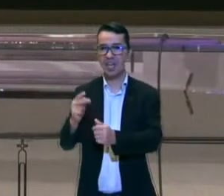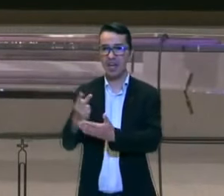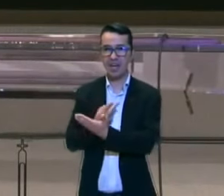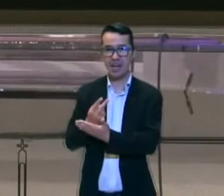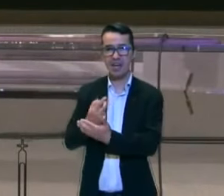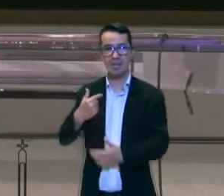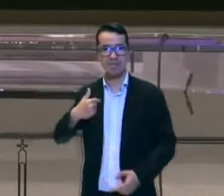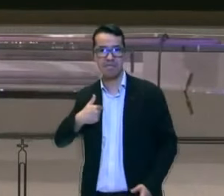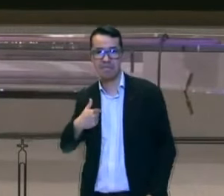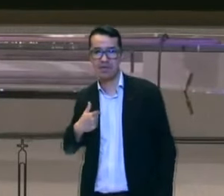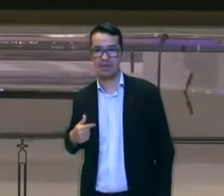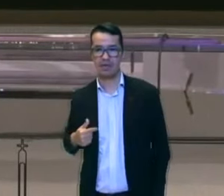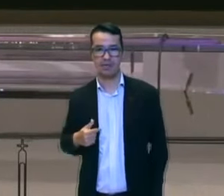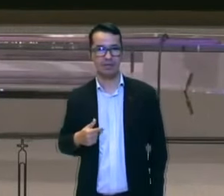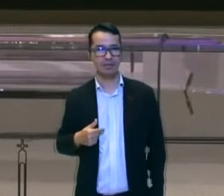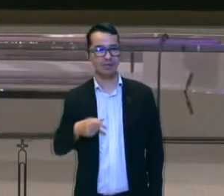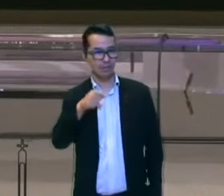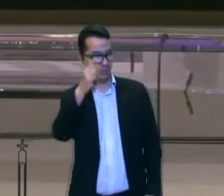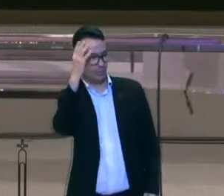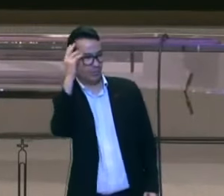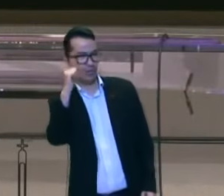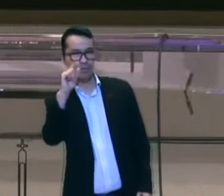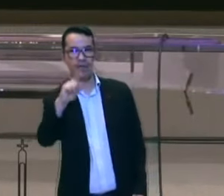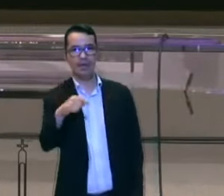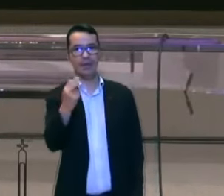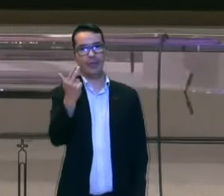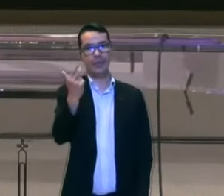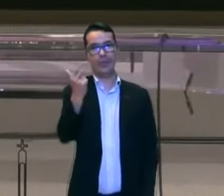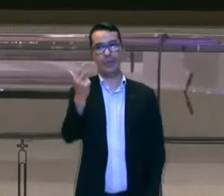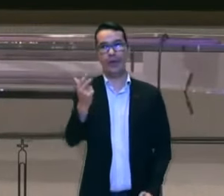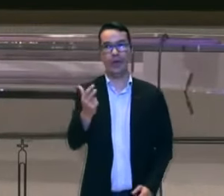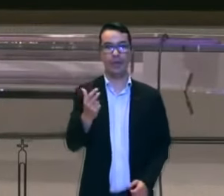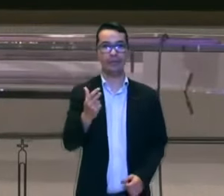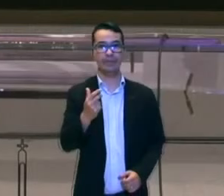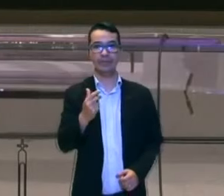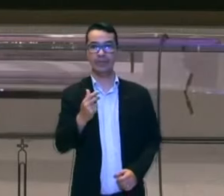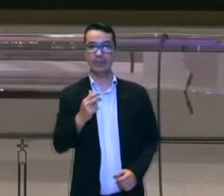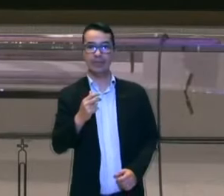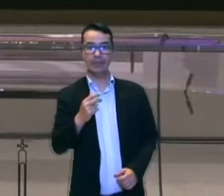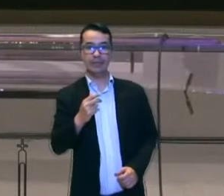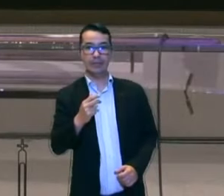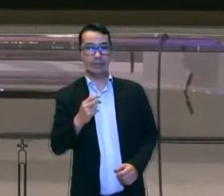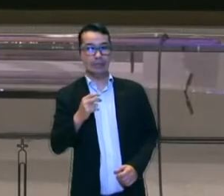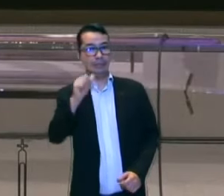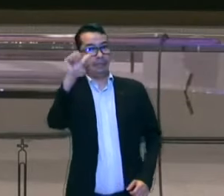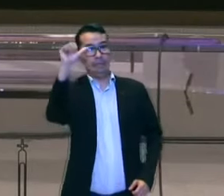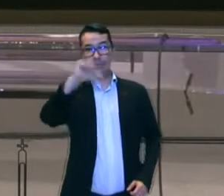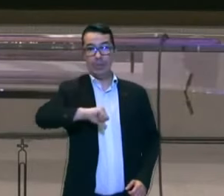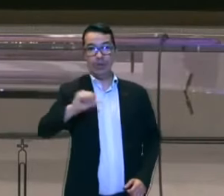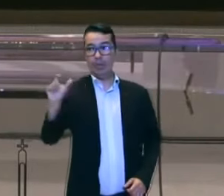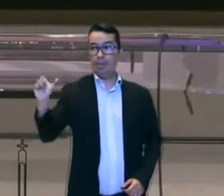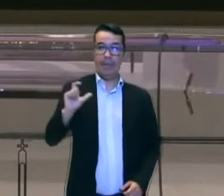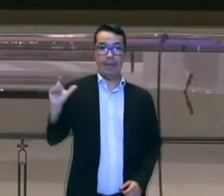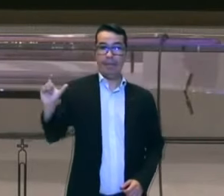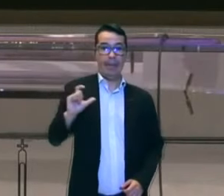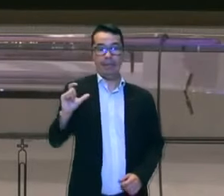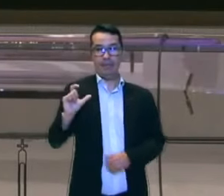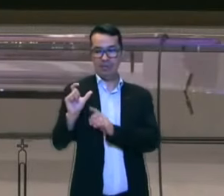nos envenena por dentro. Mas pessoas vão ser desenvenenadas hoje em nome de